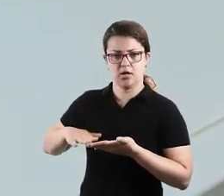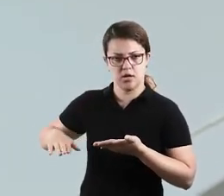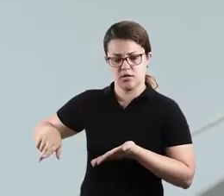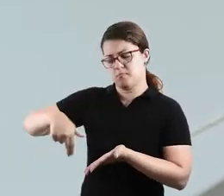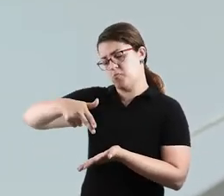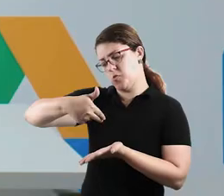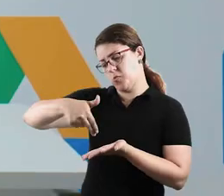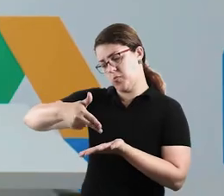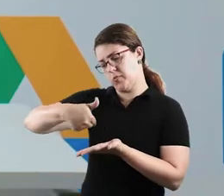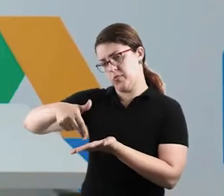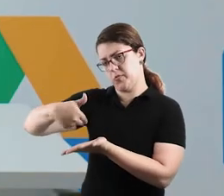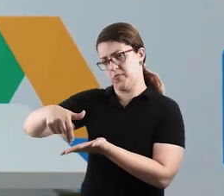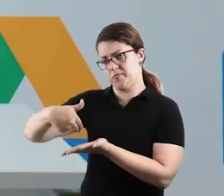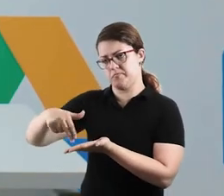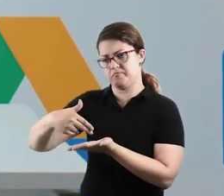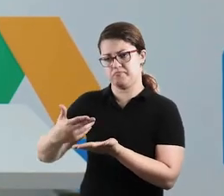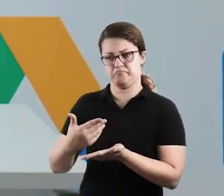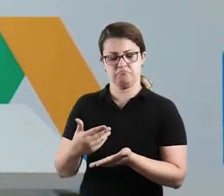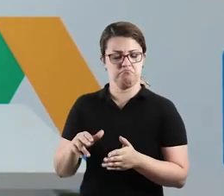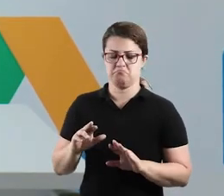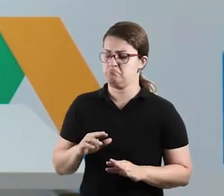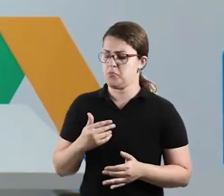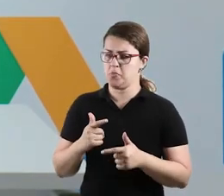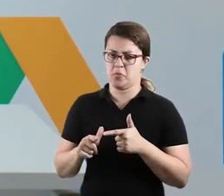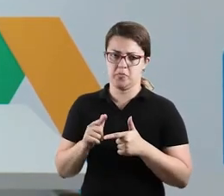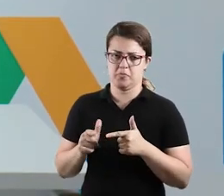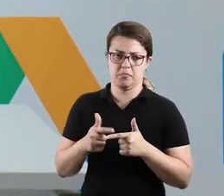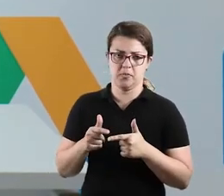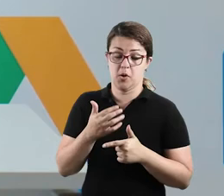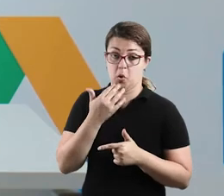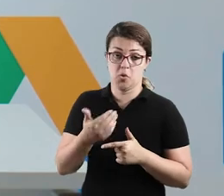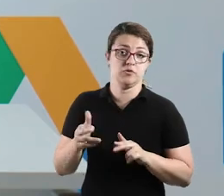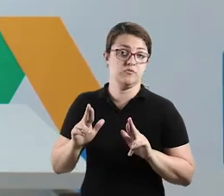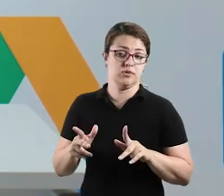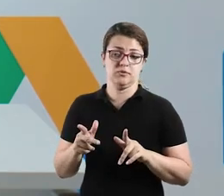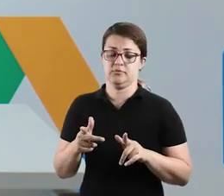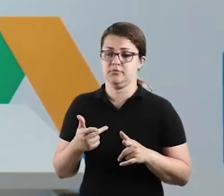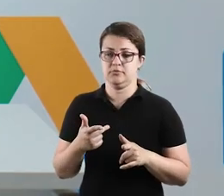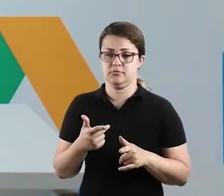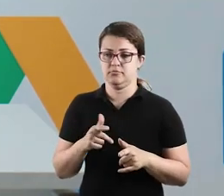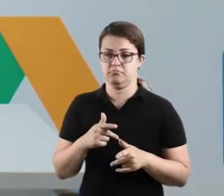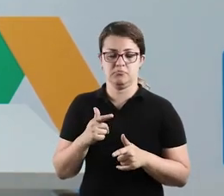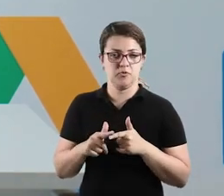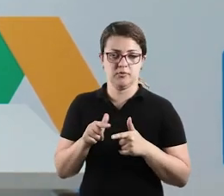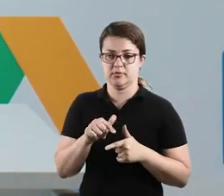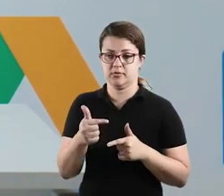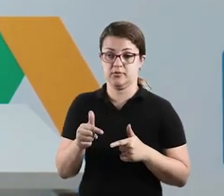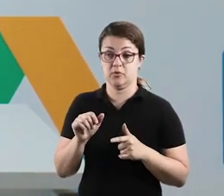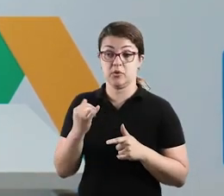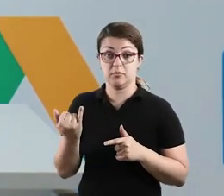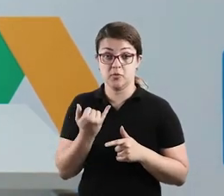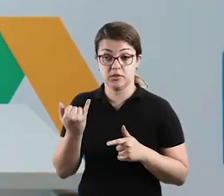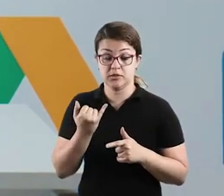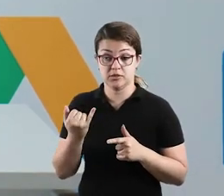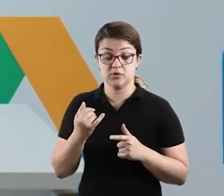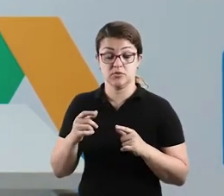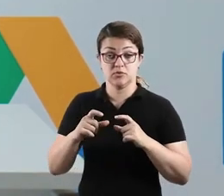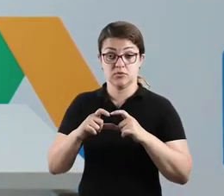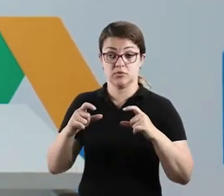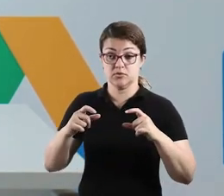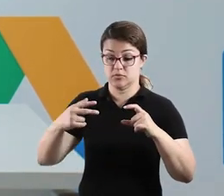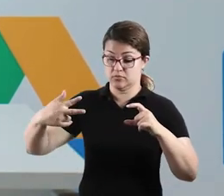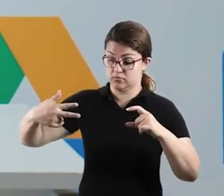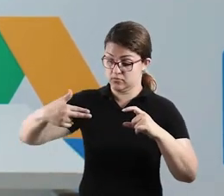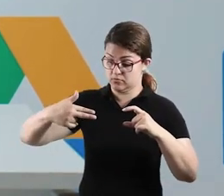que faça dois retângulos de cores diferentes, não é para ter essa relação mesmo. O importante é que quando secar, você vai fazer